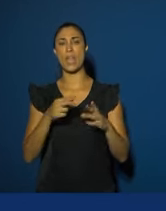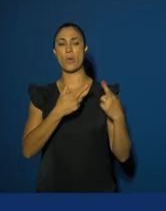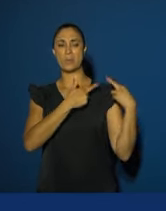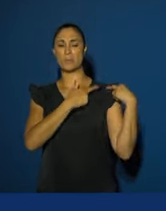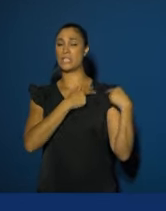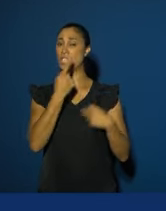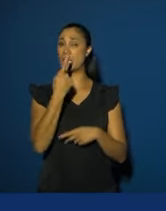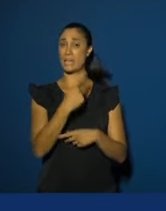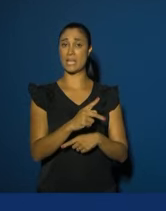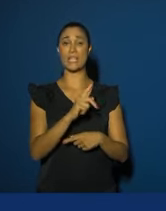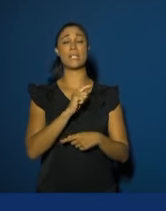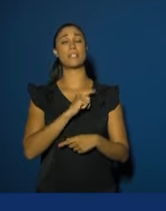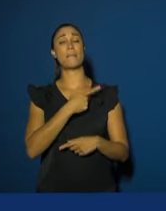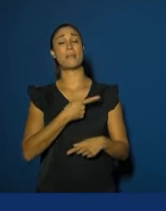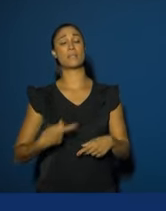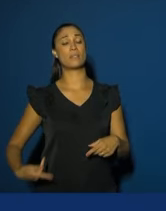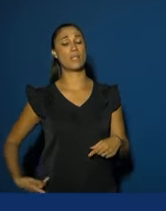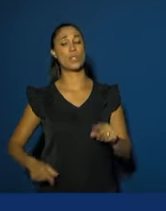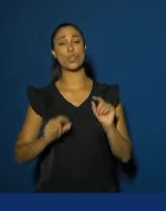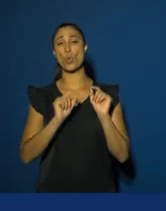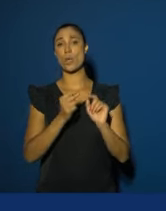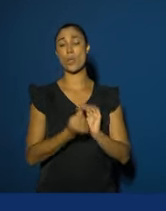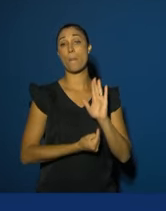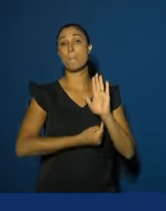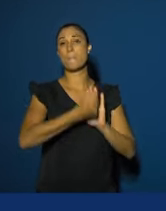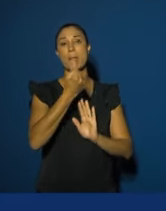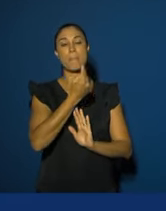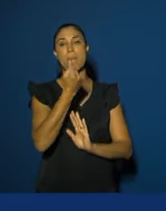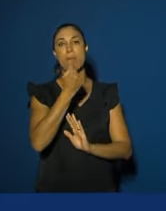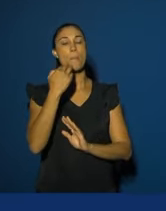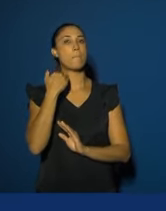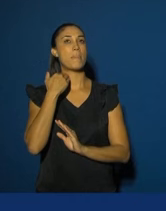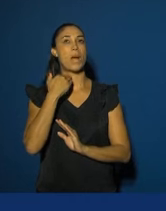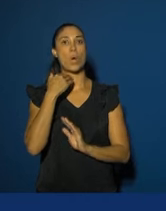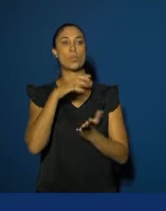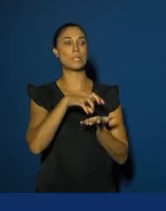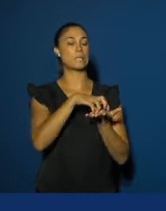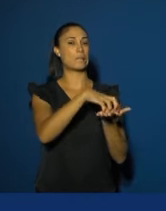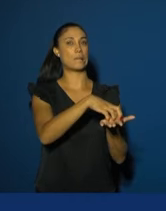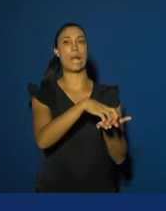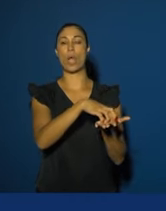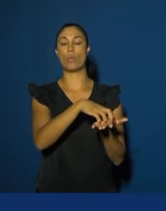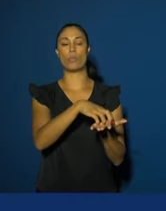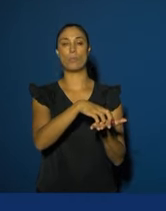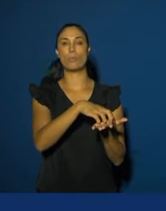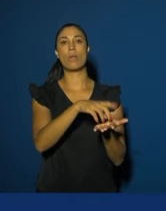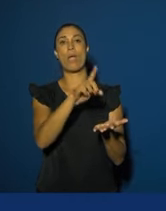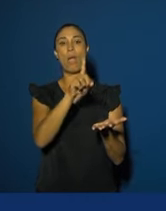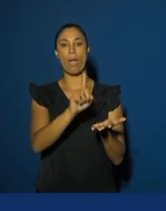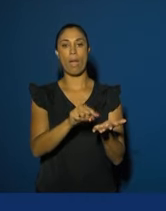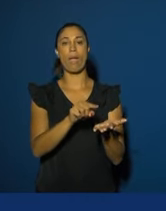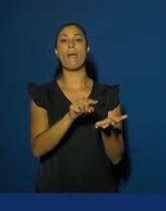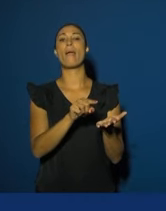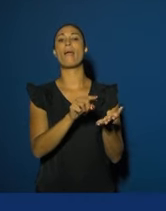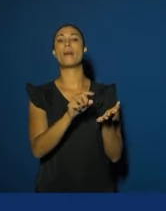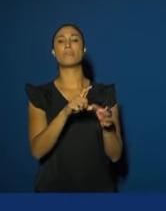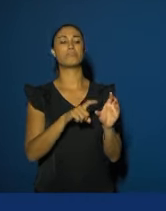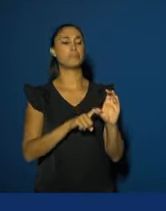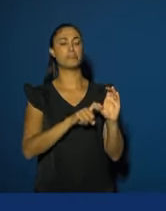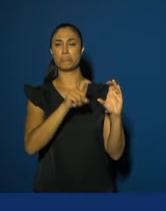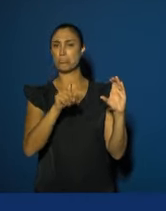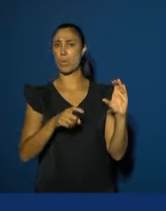responsabilidade ser presidente do do primeiro Banco Central eh formalmente ou constitucionalmente